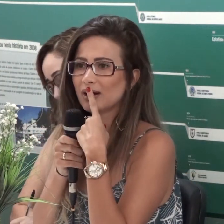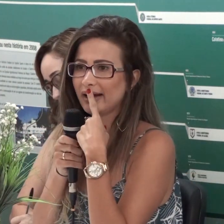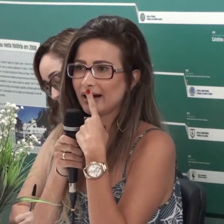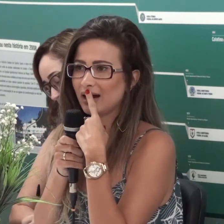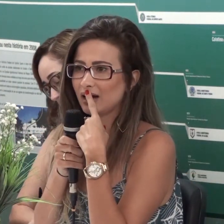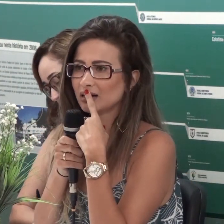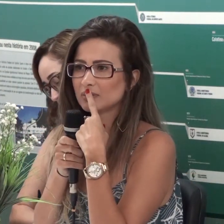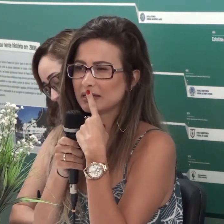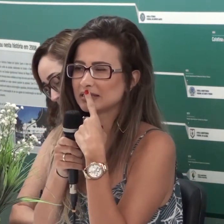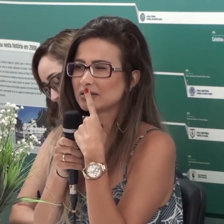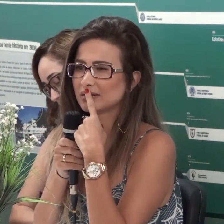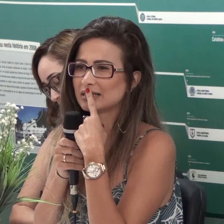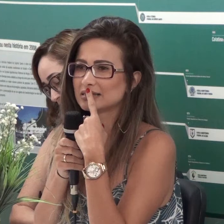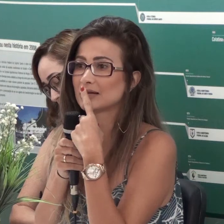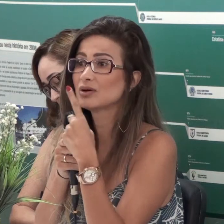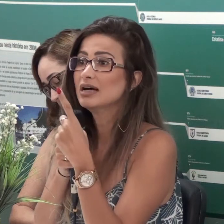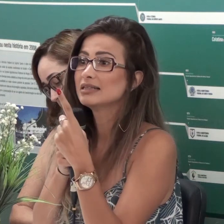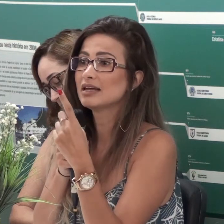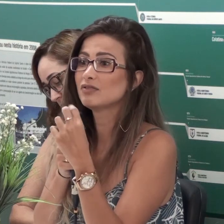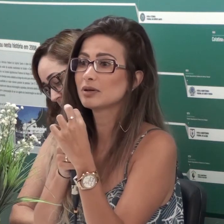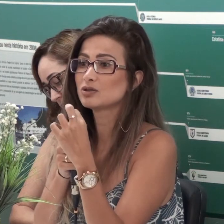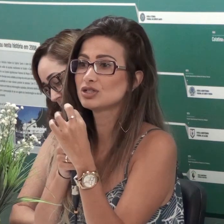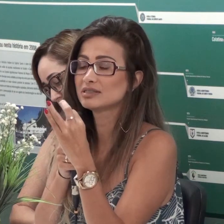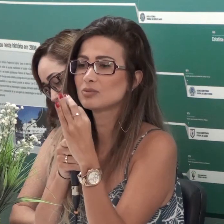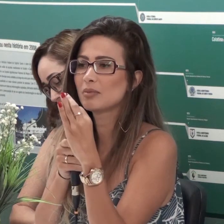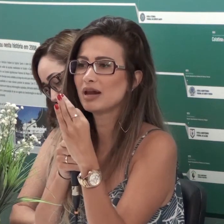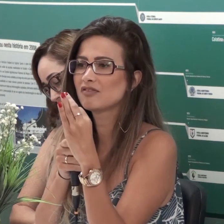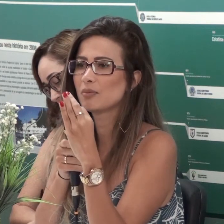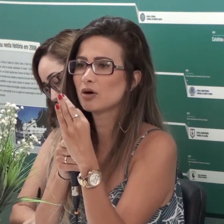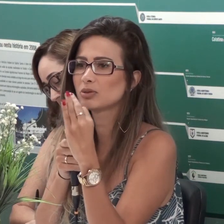São Paulo, ano passado, retrasado,